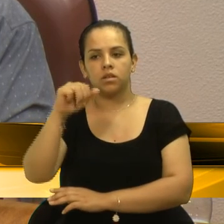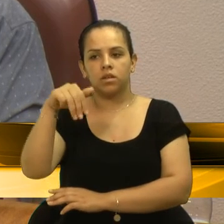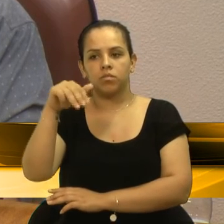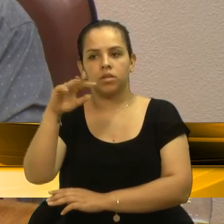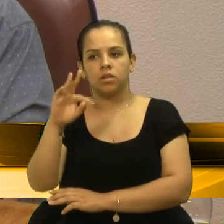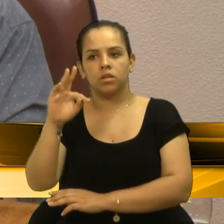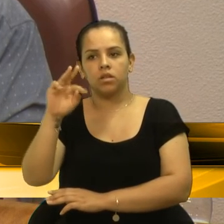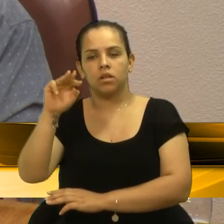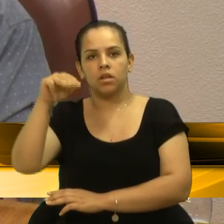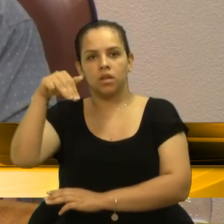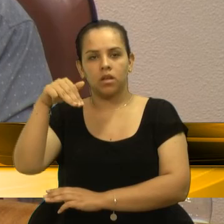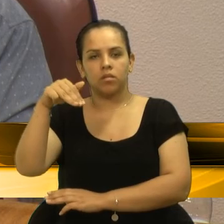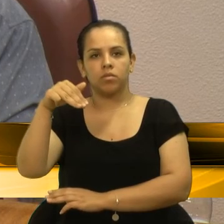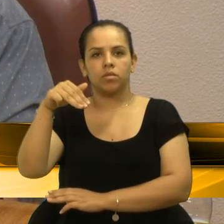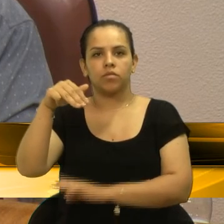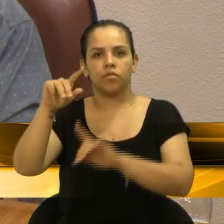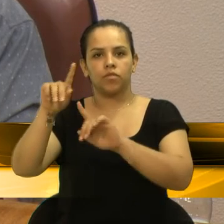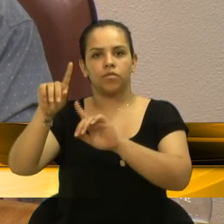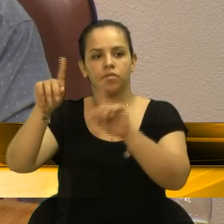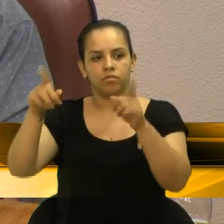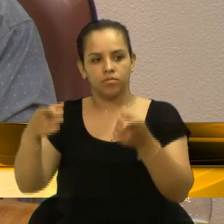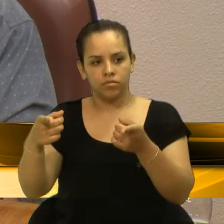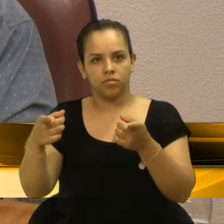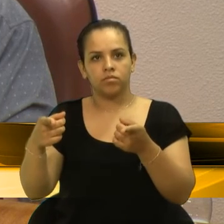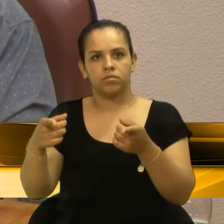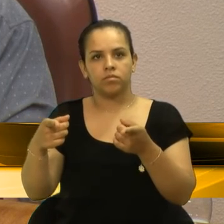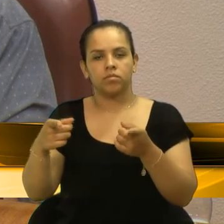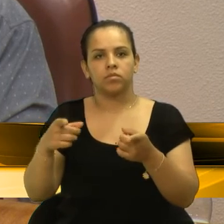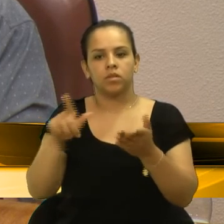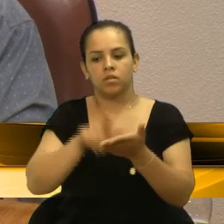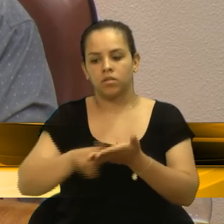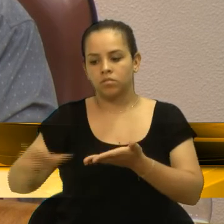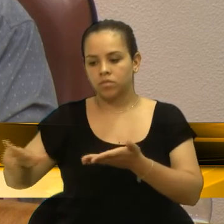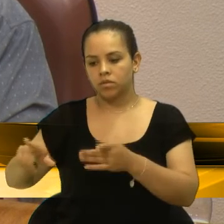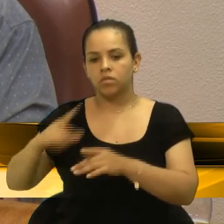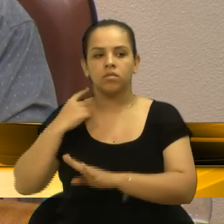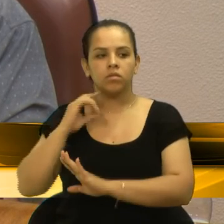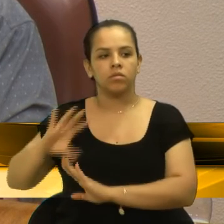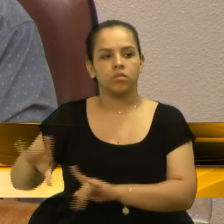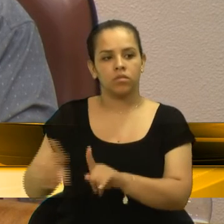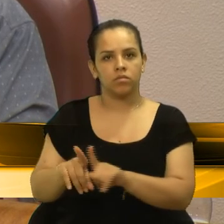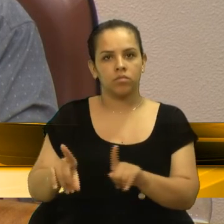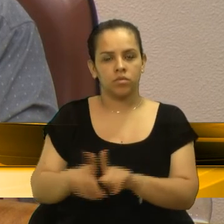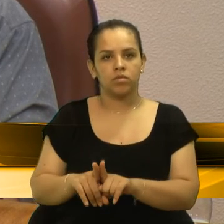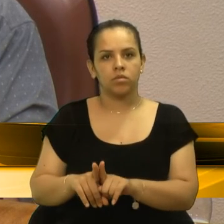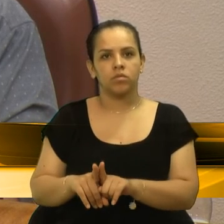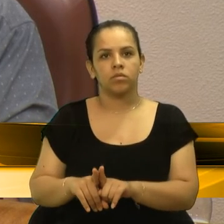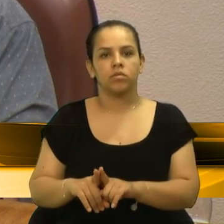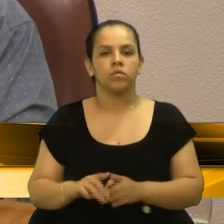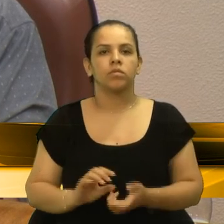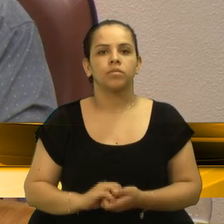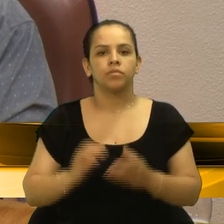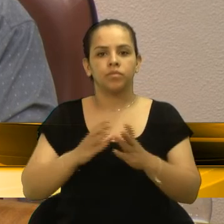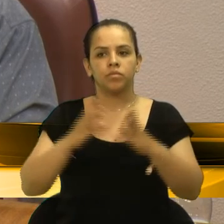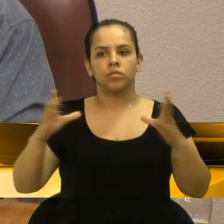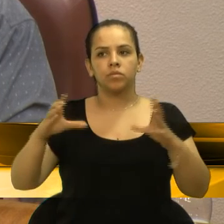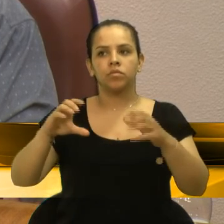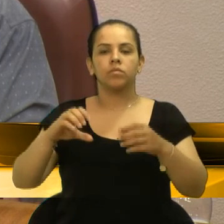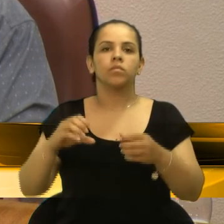SMSPPS, fecha parênteses, e latões de coleta de lixo e limpeza pela Codeca, em quantidade compatível com o tamanho do